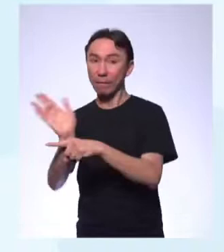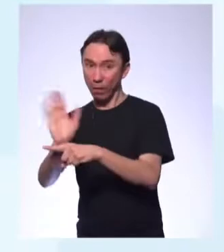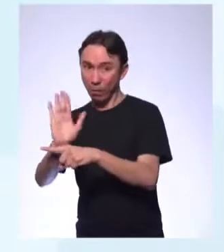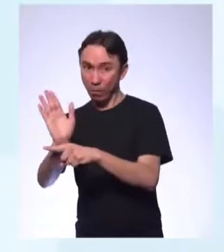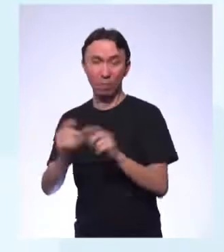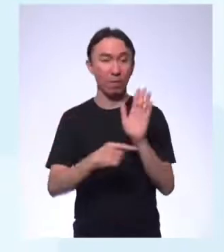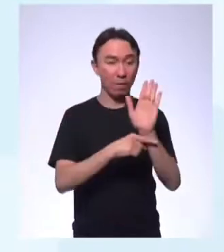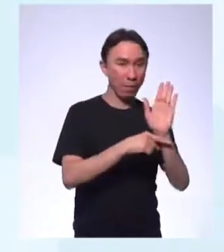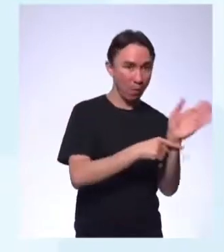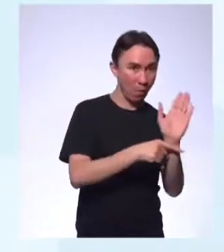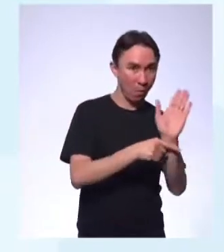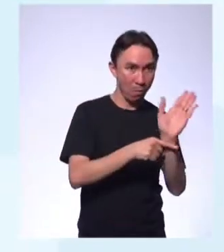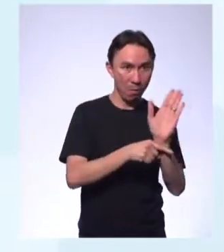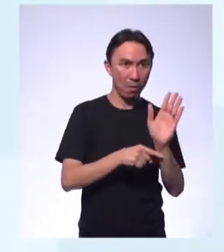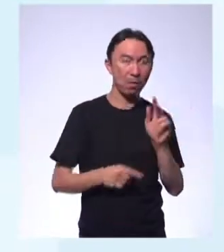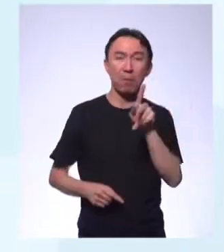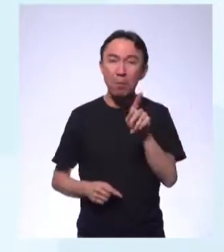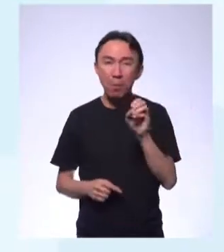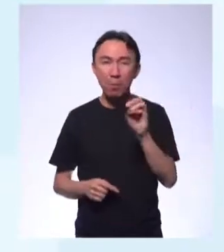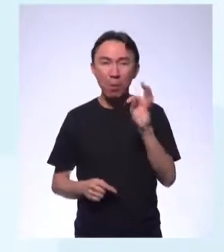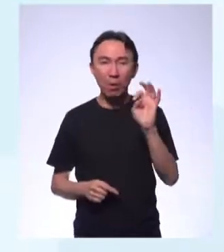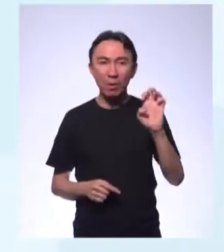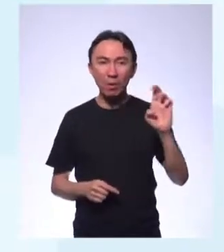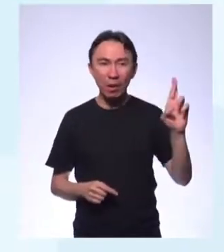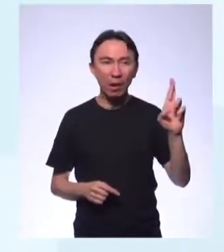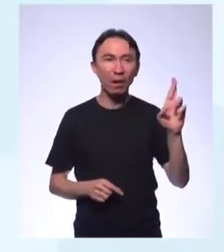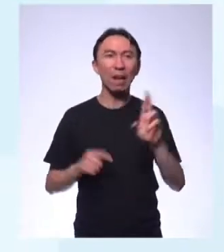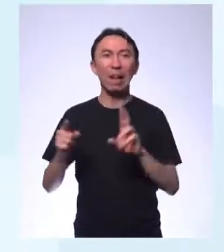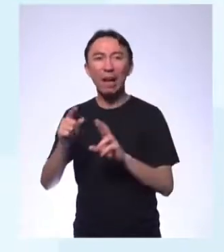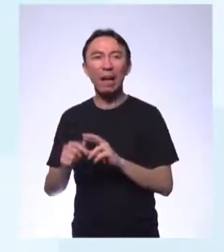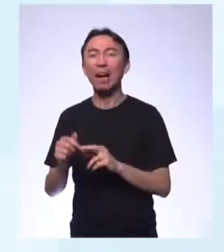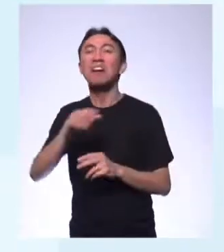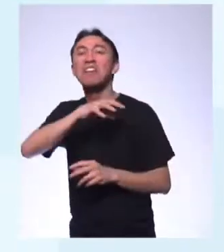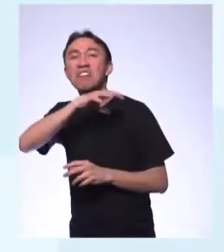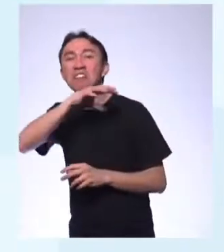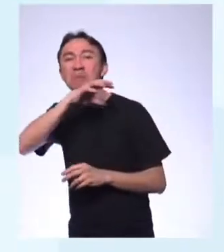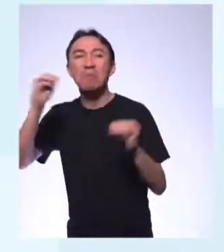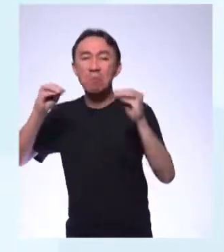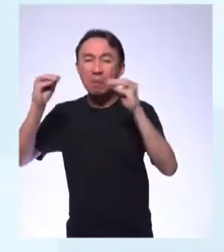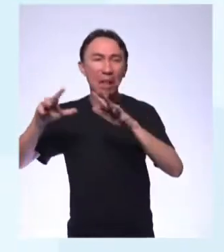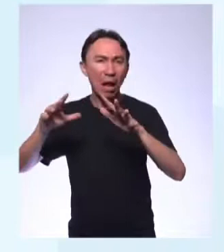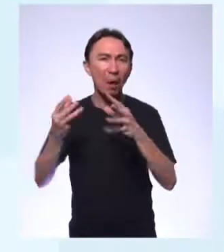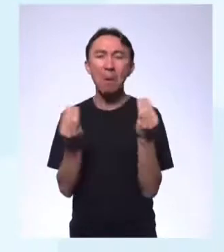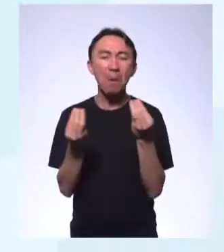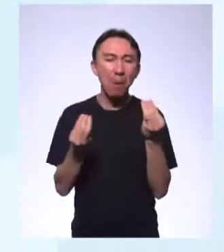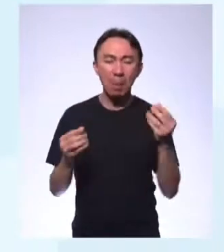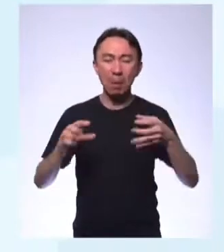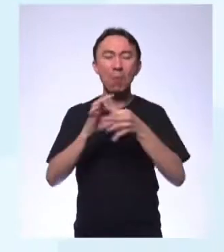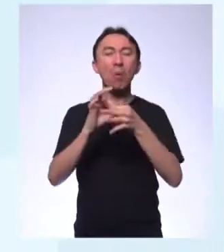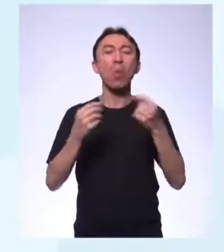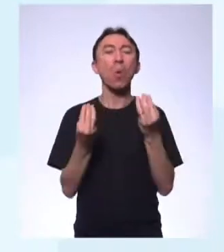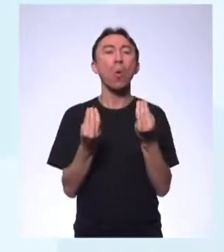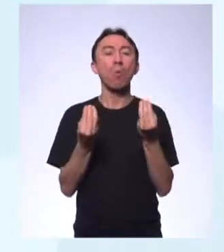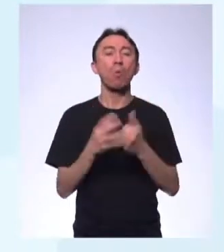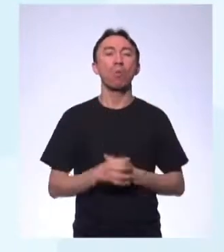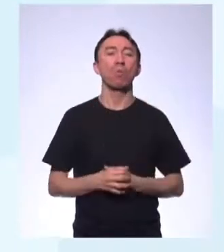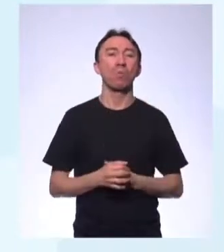Fantásticos e Onde Habitam e a saga Harry Potter? Relate sobre isso, um minuto, e a gente já volta.